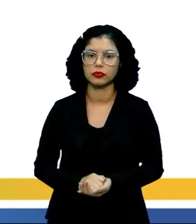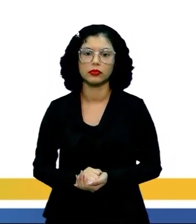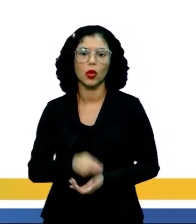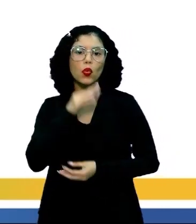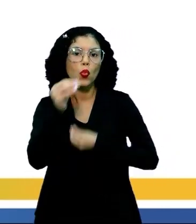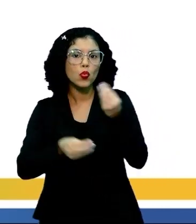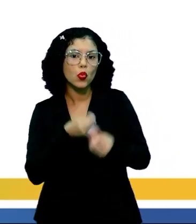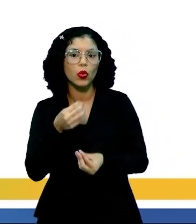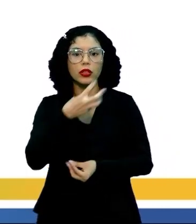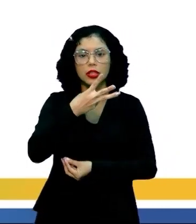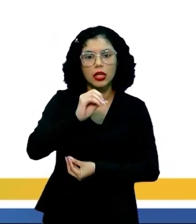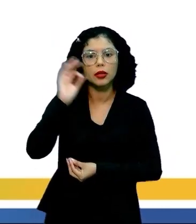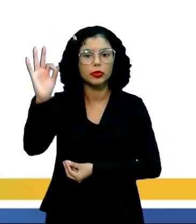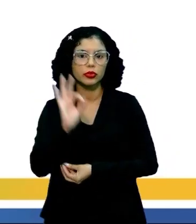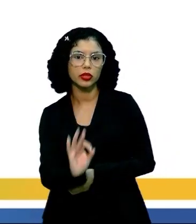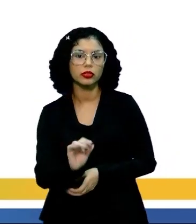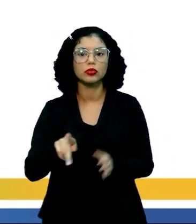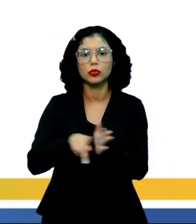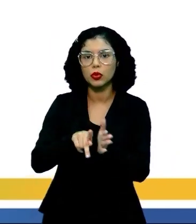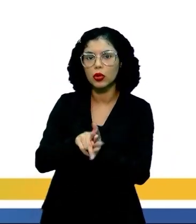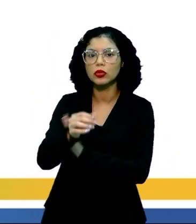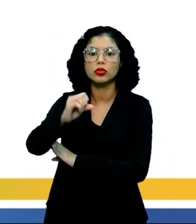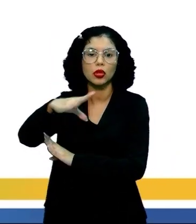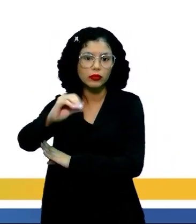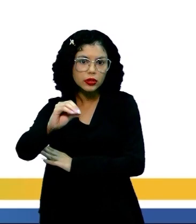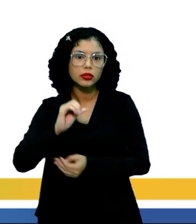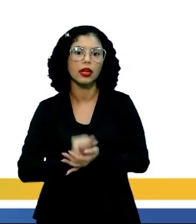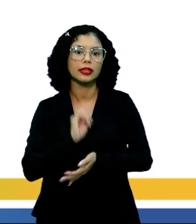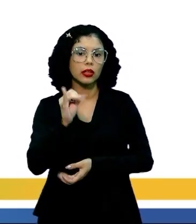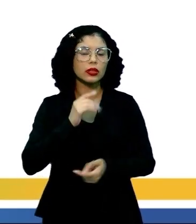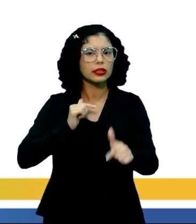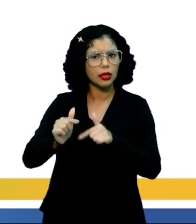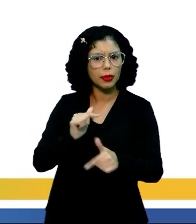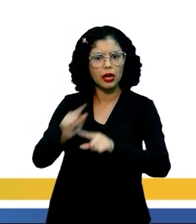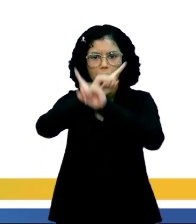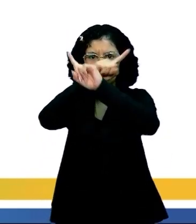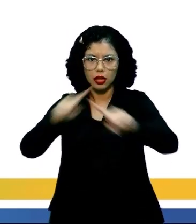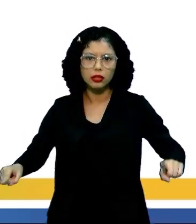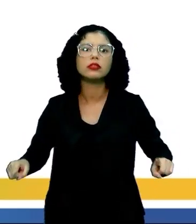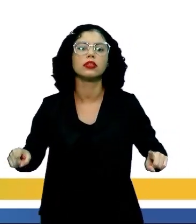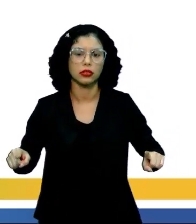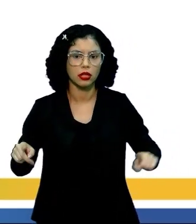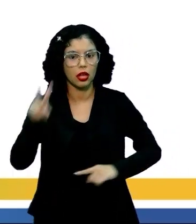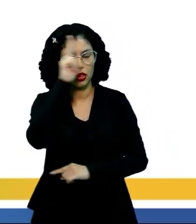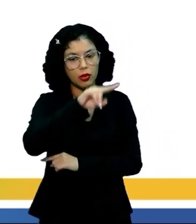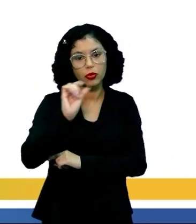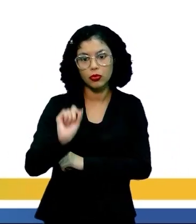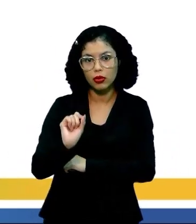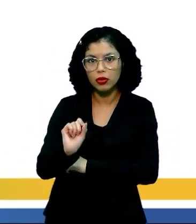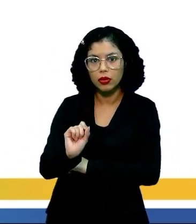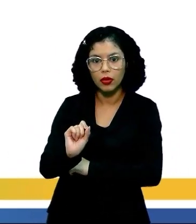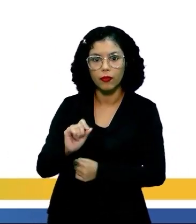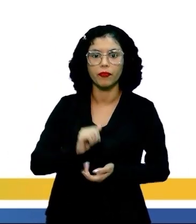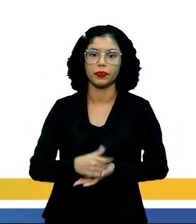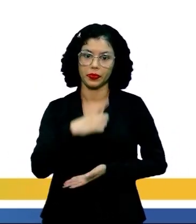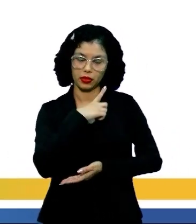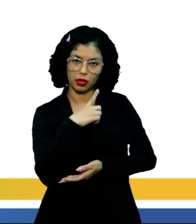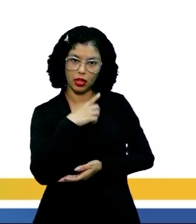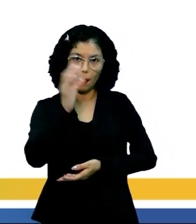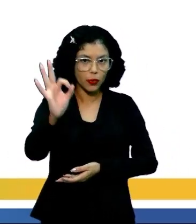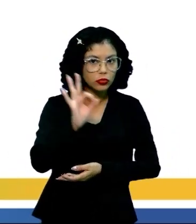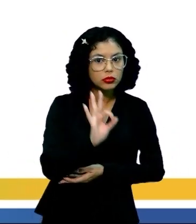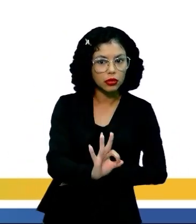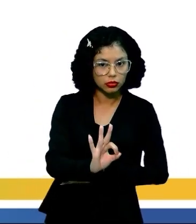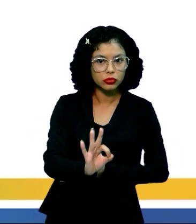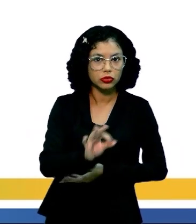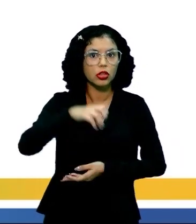Como calcular 30% de 90? Se eu quiser trabalhar a regra de 3, lembre-se de uma coisa, eu vou ter a